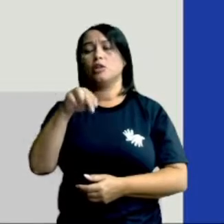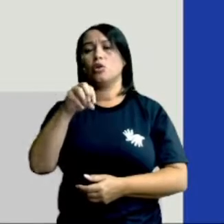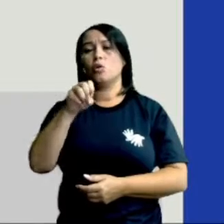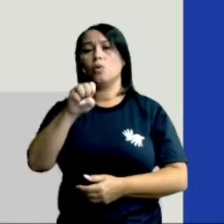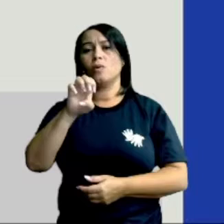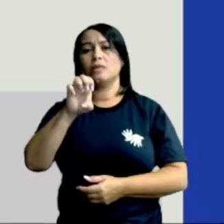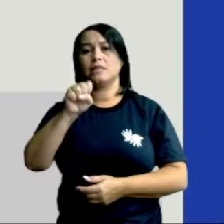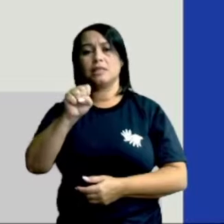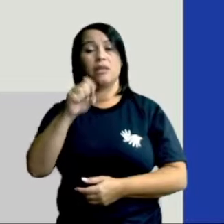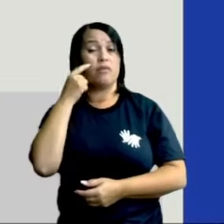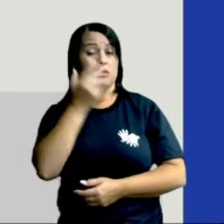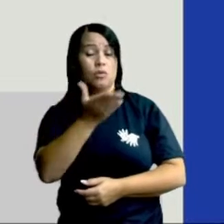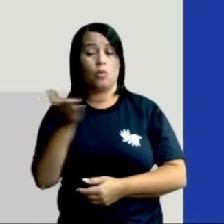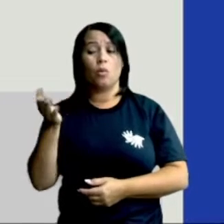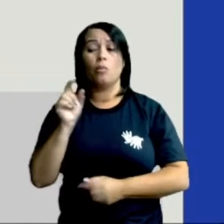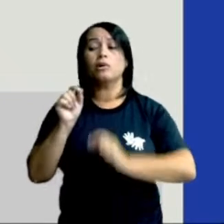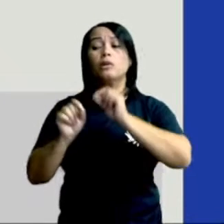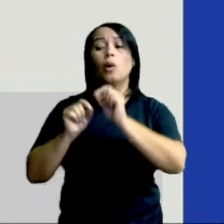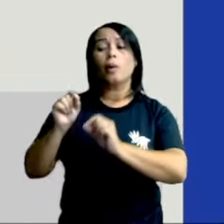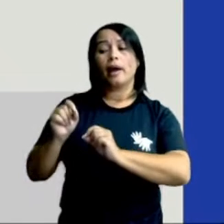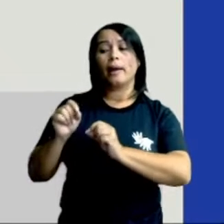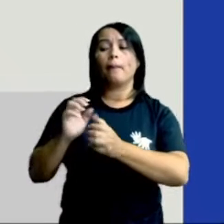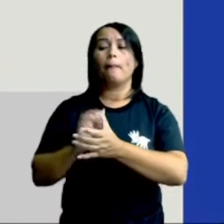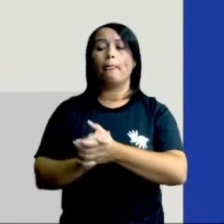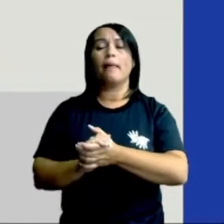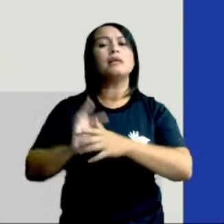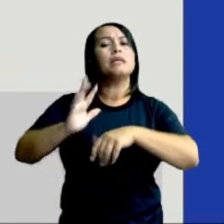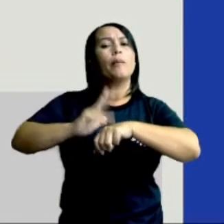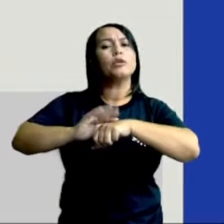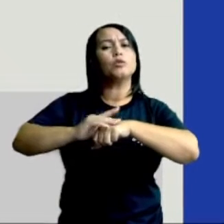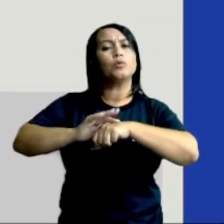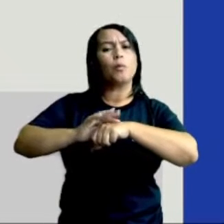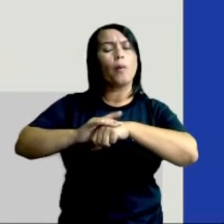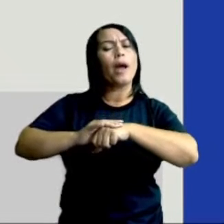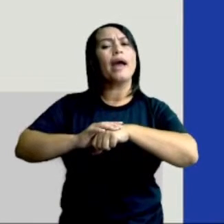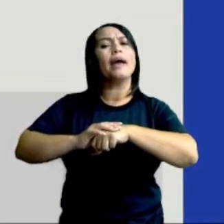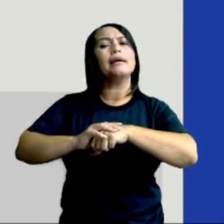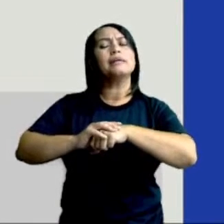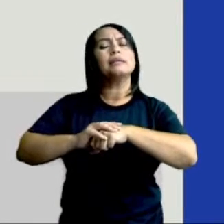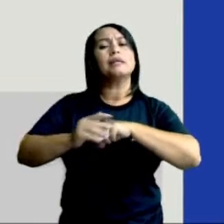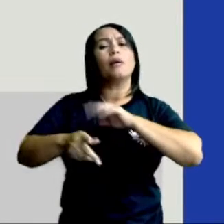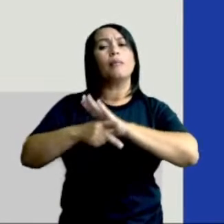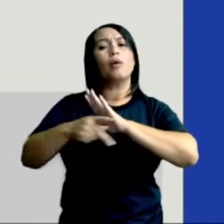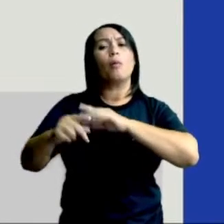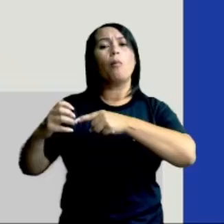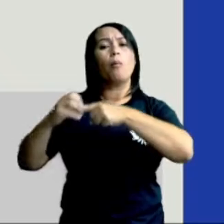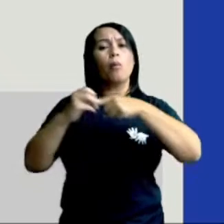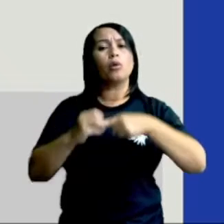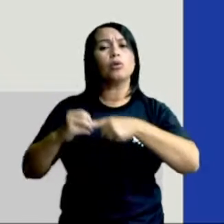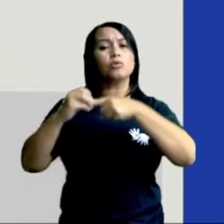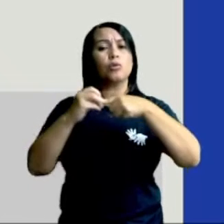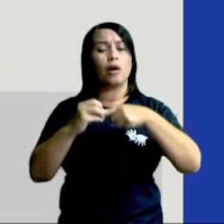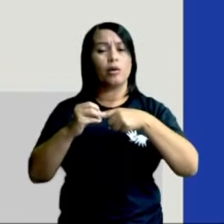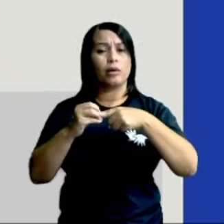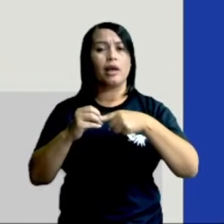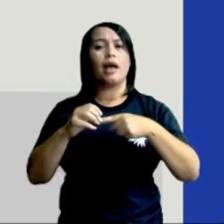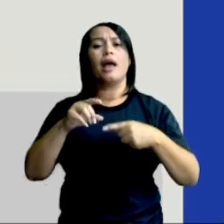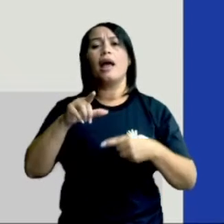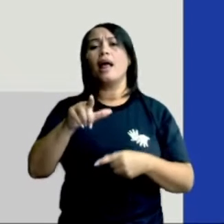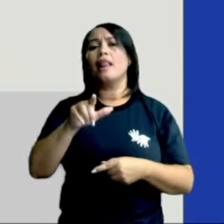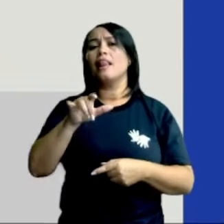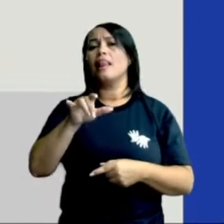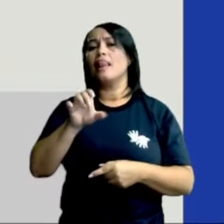leishmanioses. As leishmanioses são as doenças causadas pelo protozoário chamado leishmania.